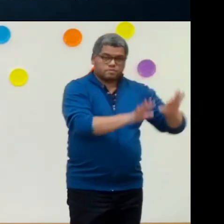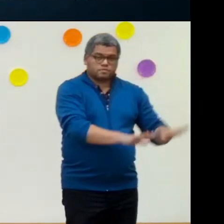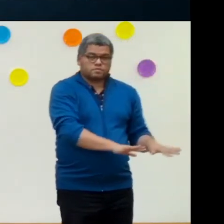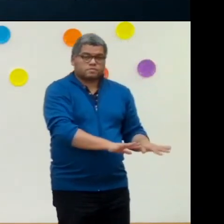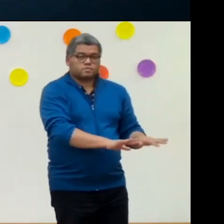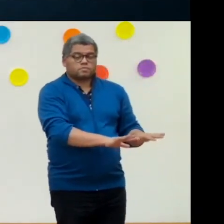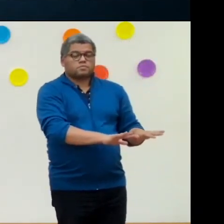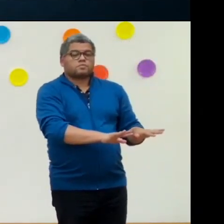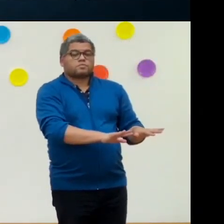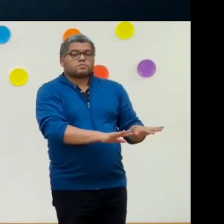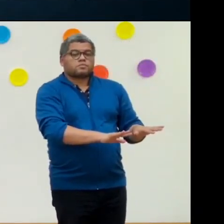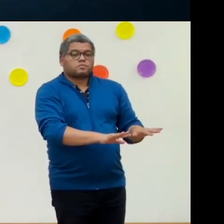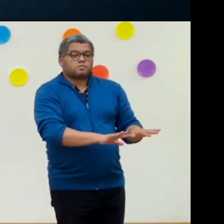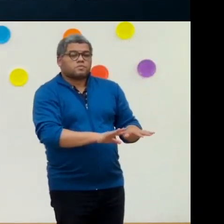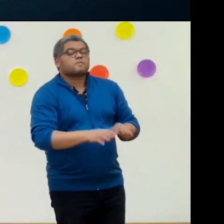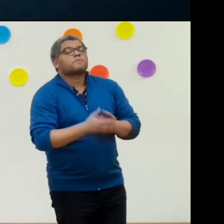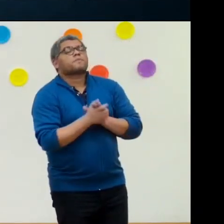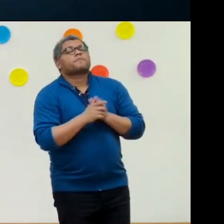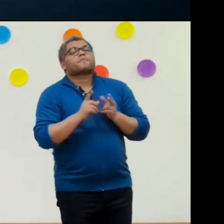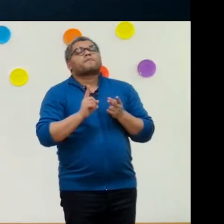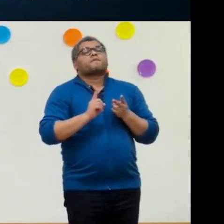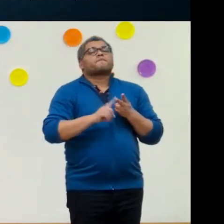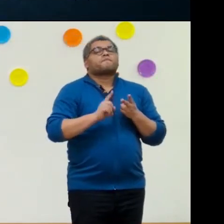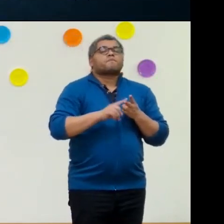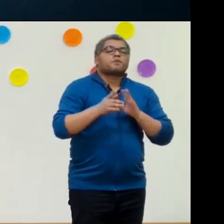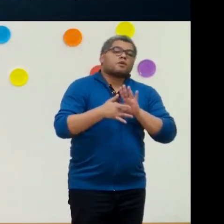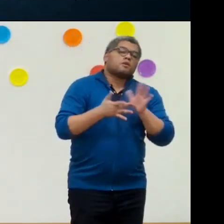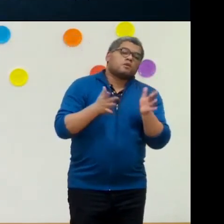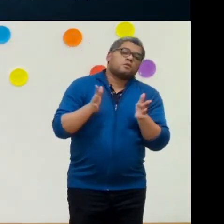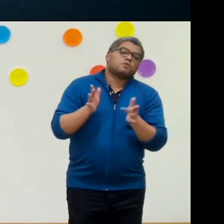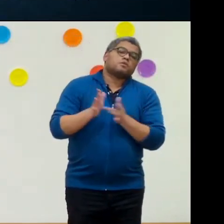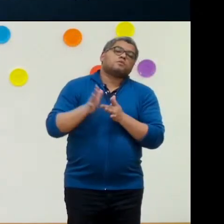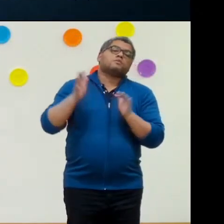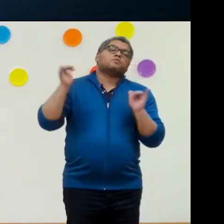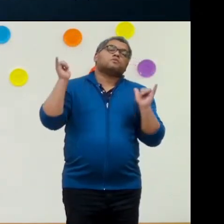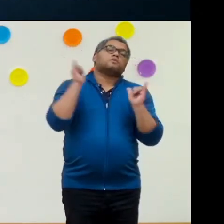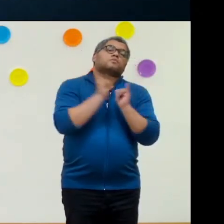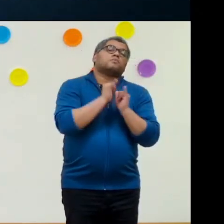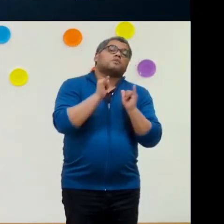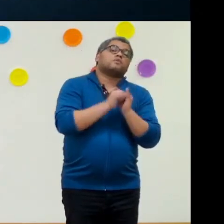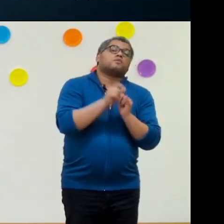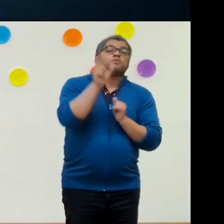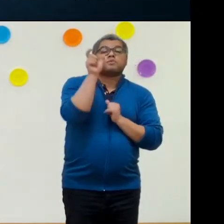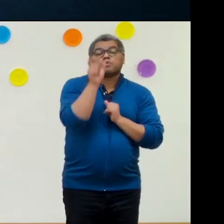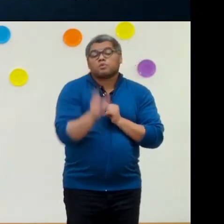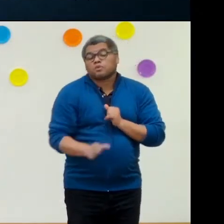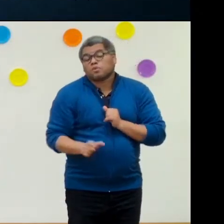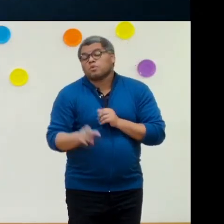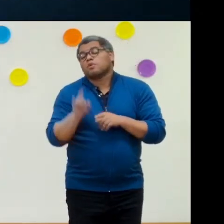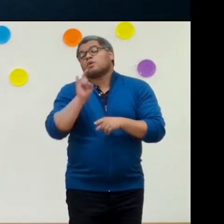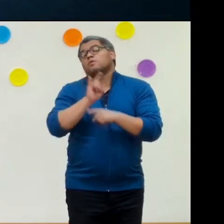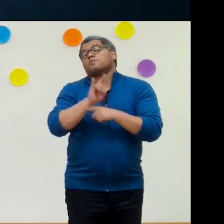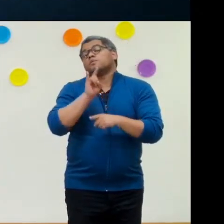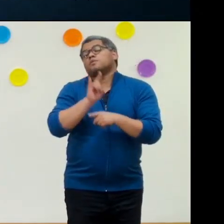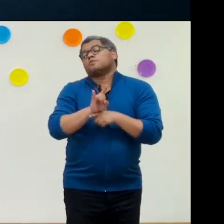Jesus perdoa o adúltero arrependido. A gente vai lembrar, né, da mulher adúltera, quem não lembrou disso. E